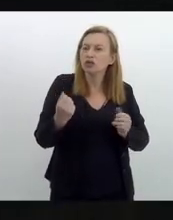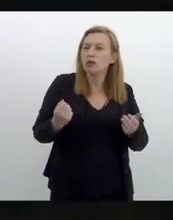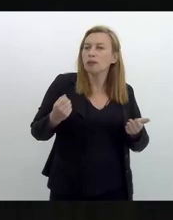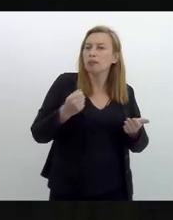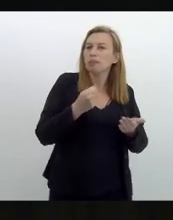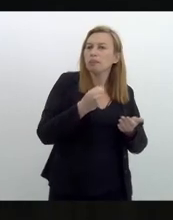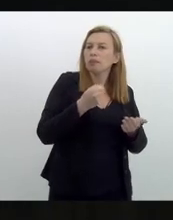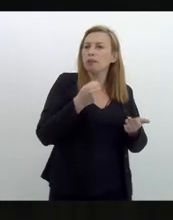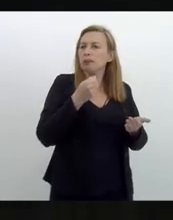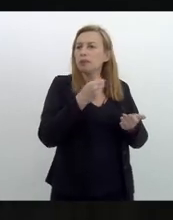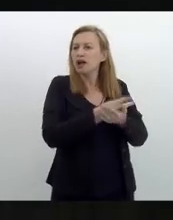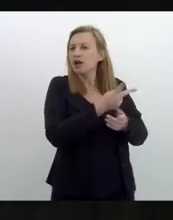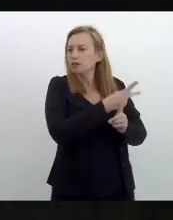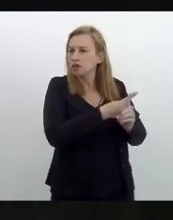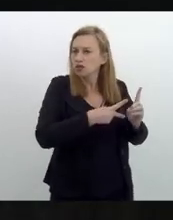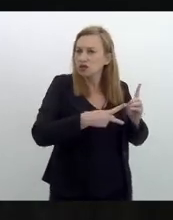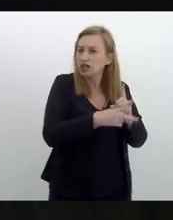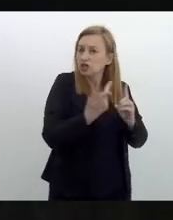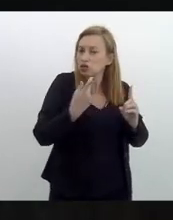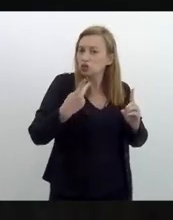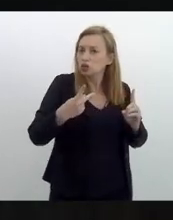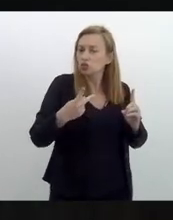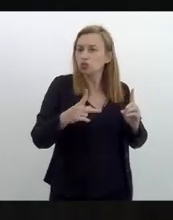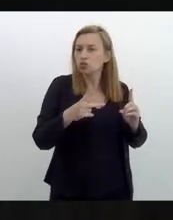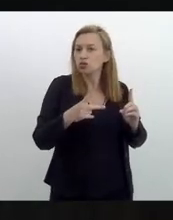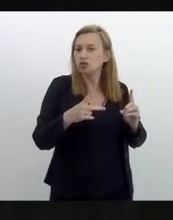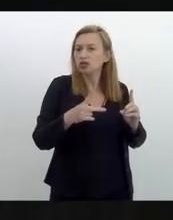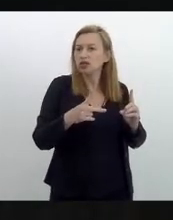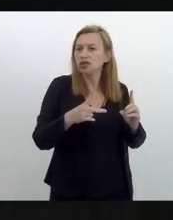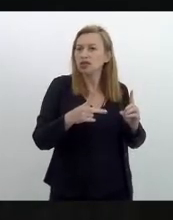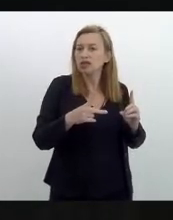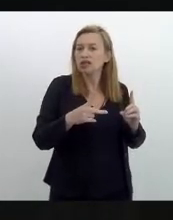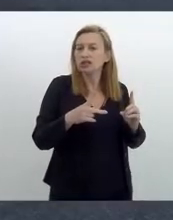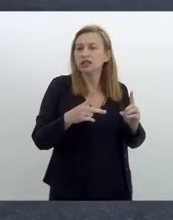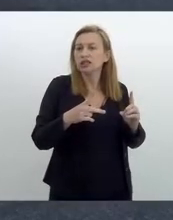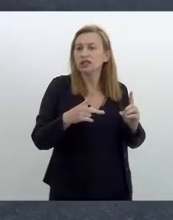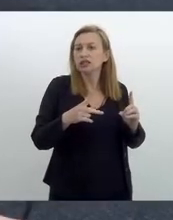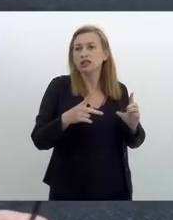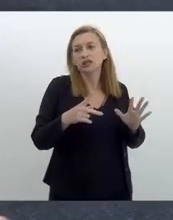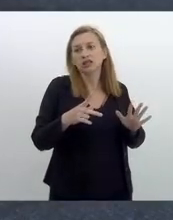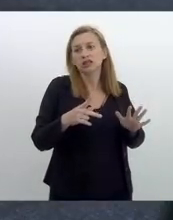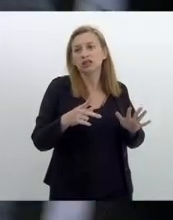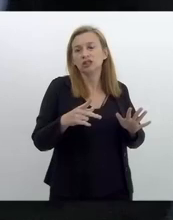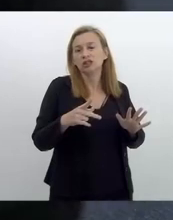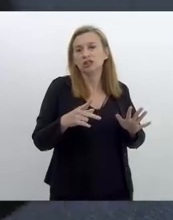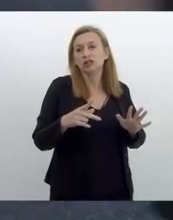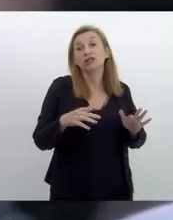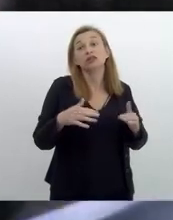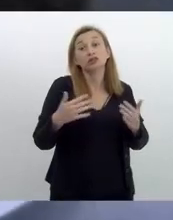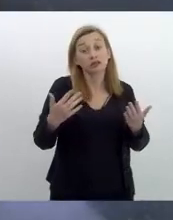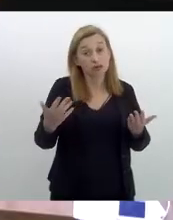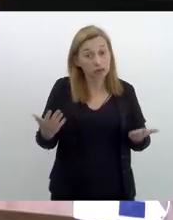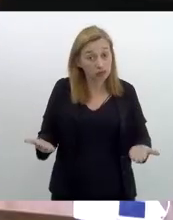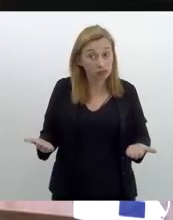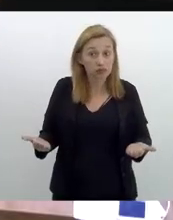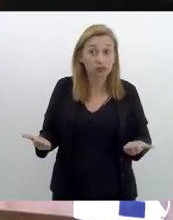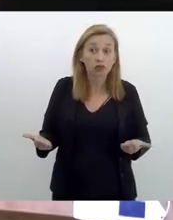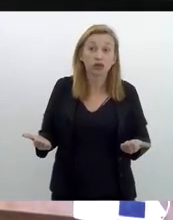da sua isso isso mas é que será equivalente tem que ser que será equivalente será equivalente então é é